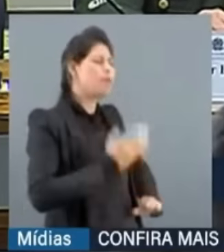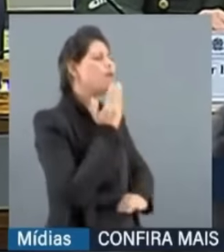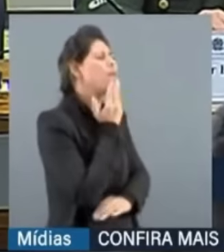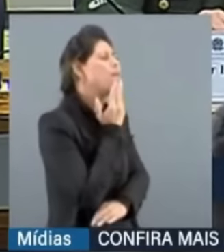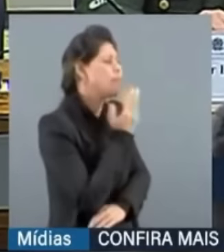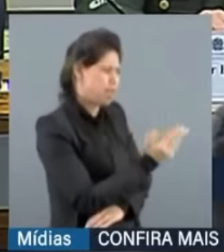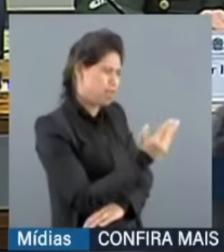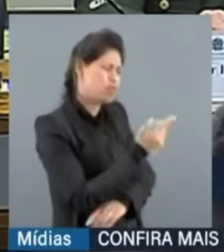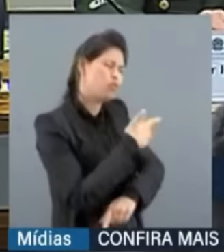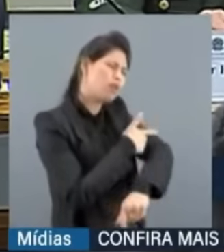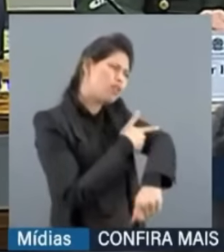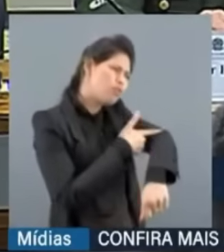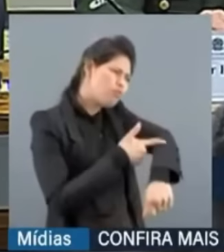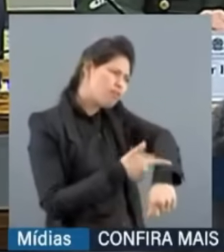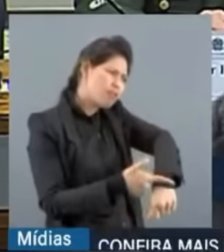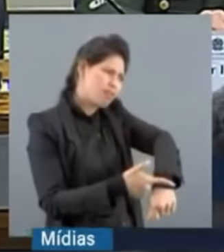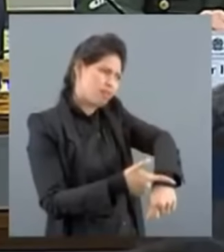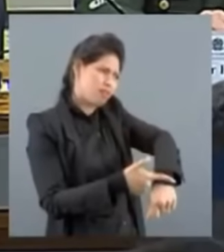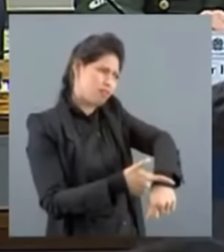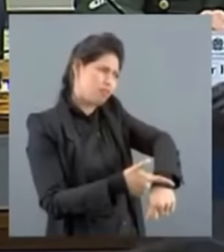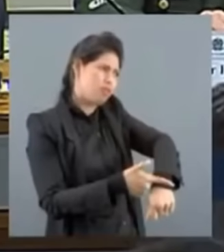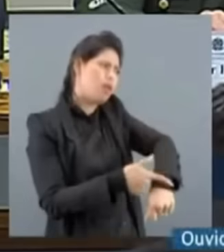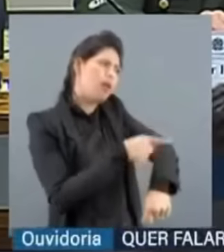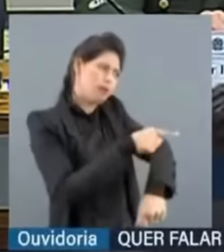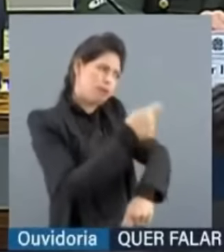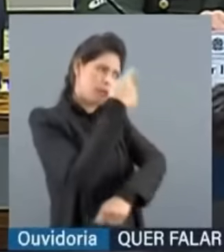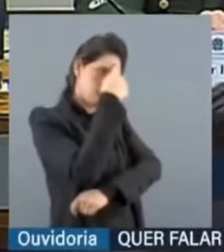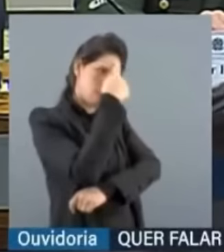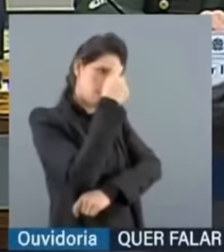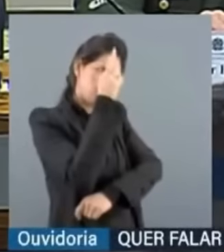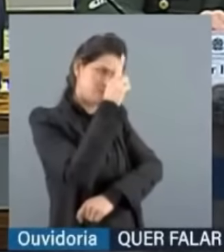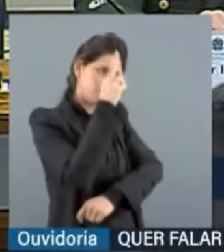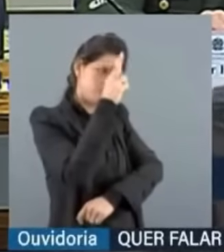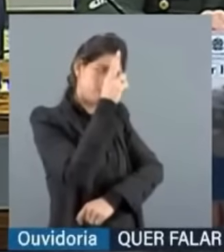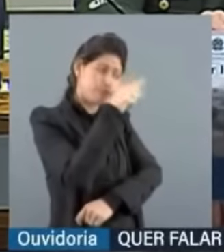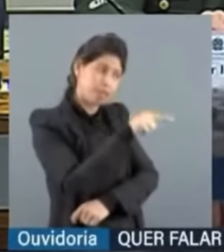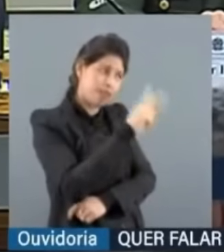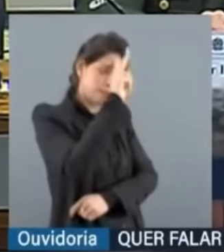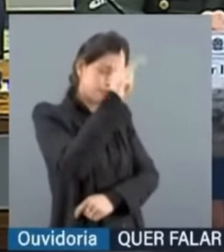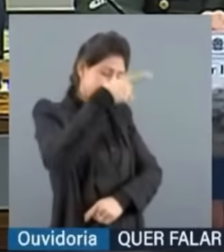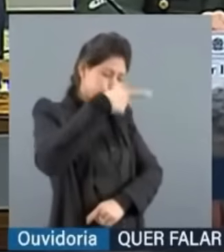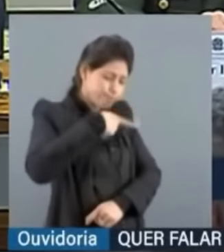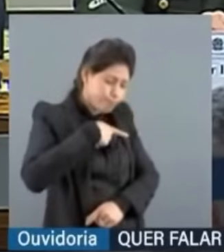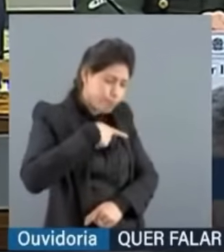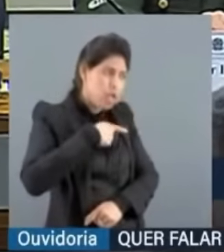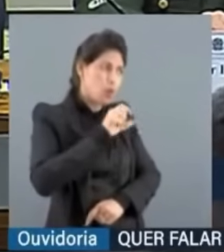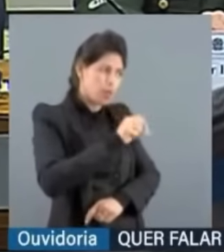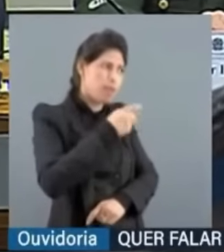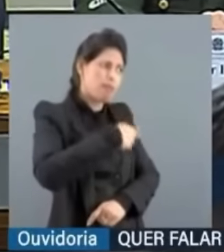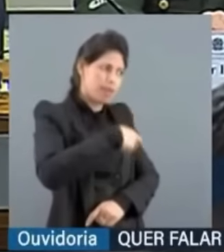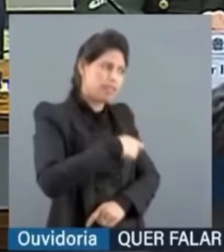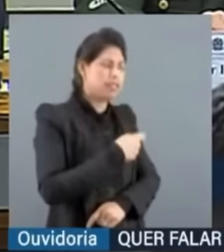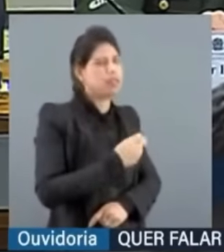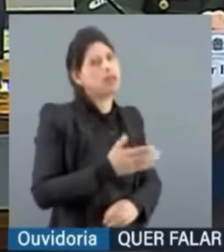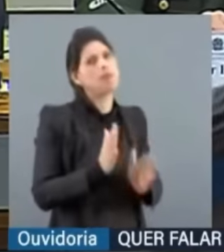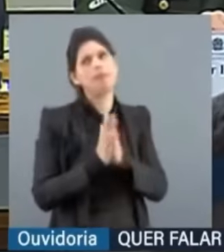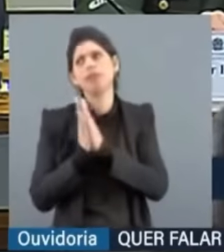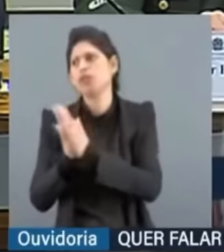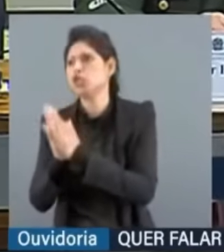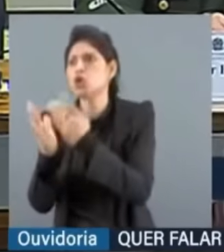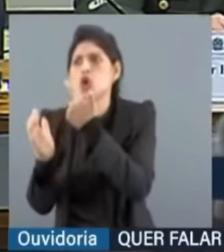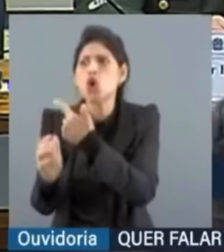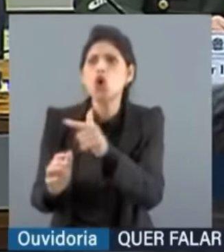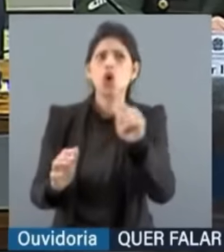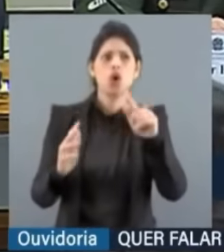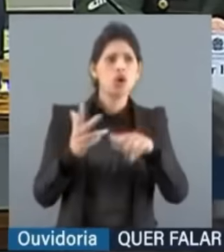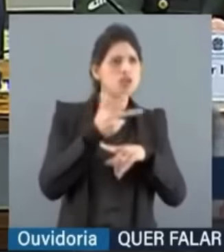Excelência, educadamente, que Vossa Excelência reveja sua posição. Peço a que nenhum outro parlamentar fique filmando, a não ser que seja um pedido